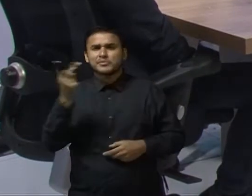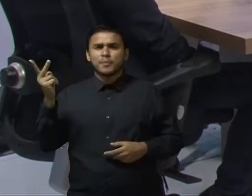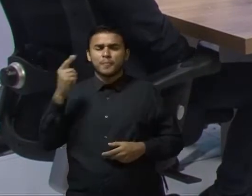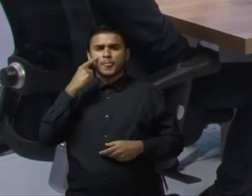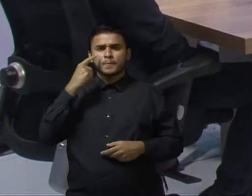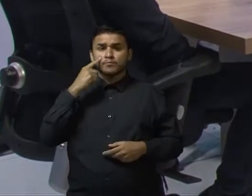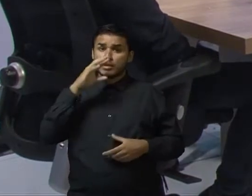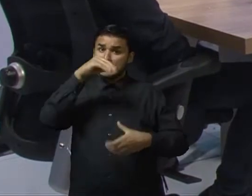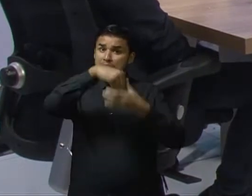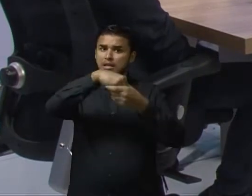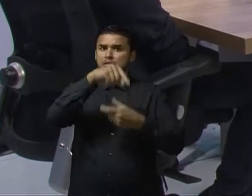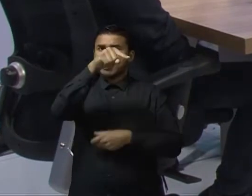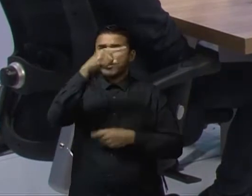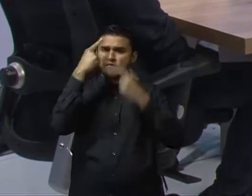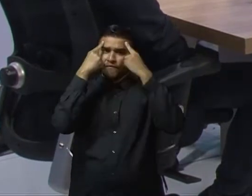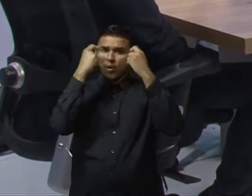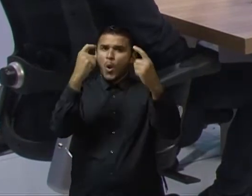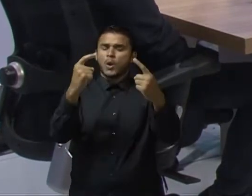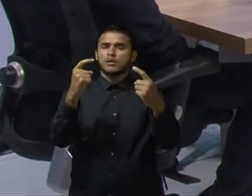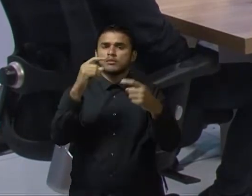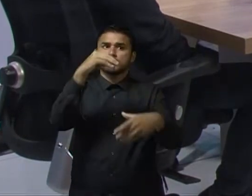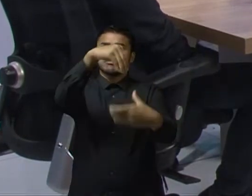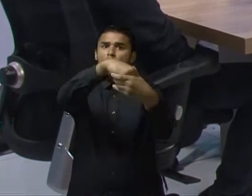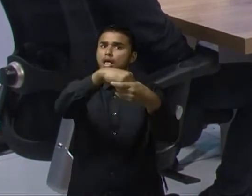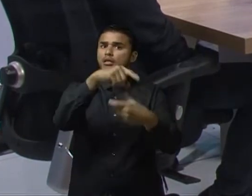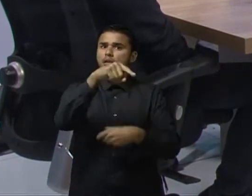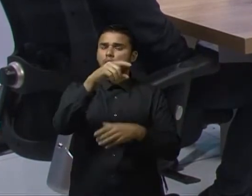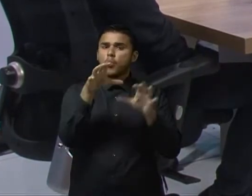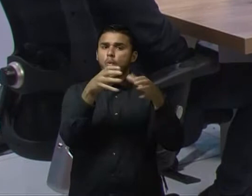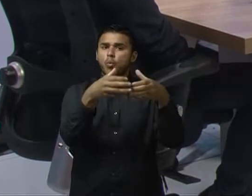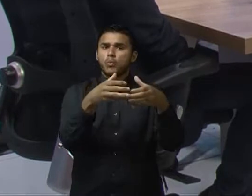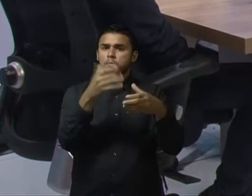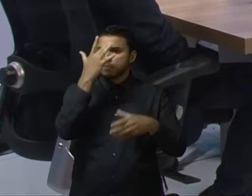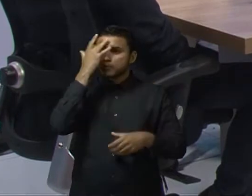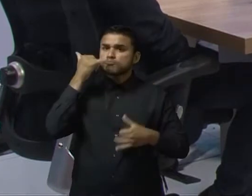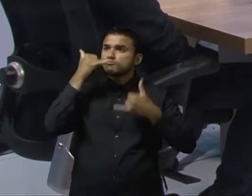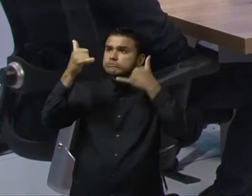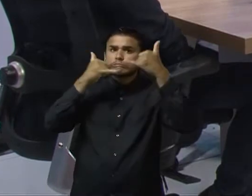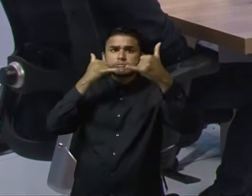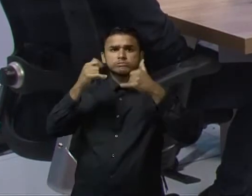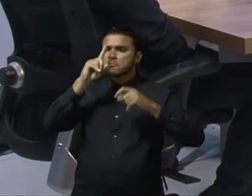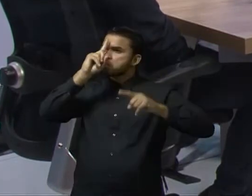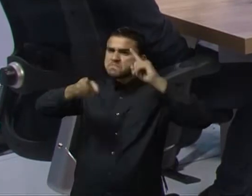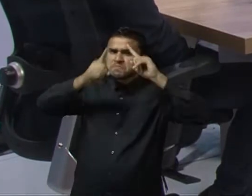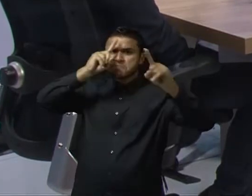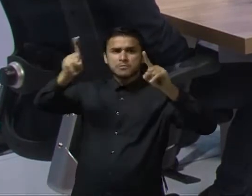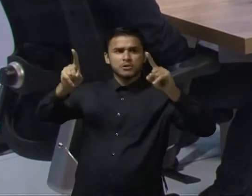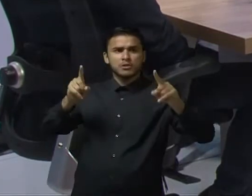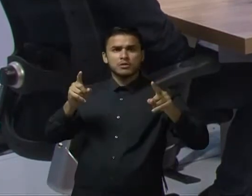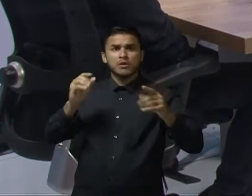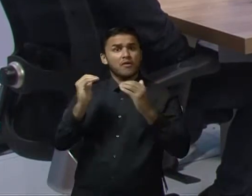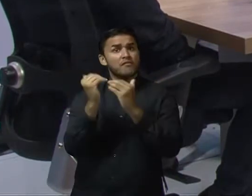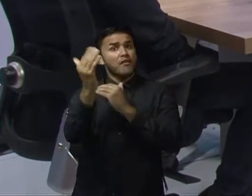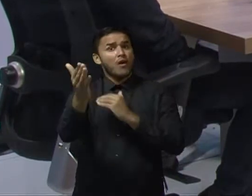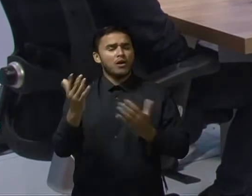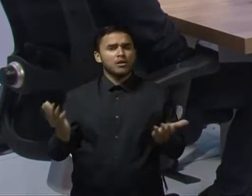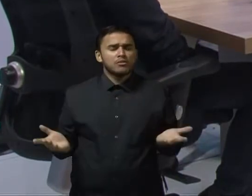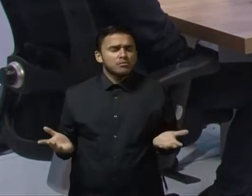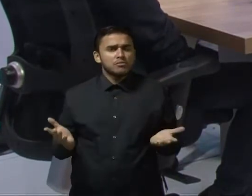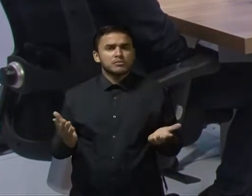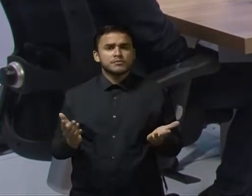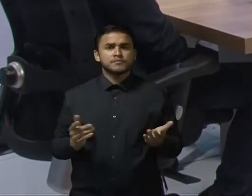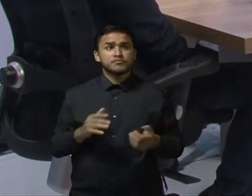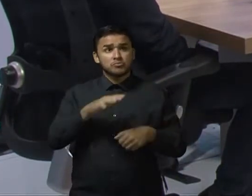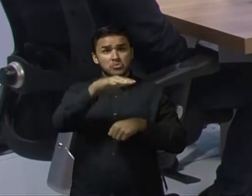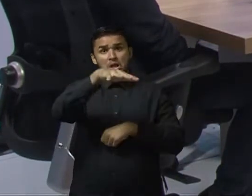de que a violência ela é gerada lá nos presídios é um dado muito importante. A questão das facções, a questão do submundo que